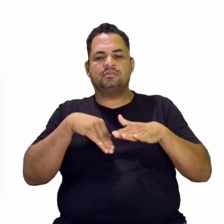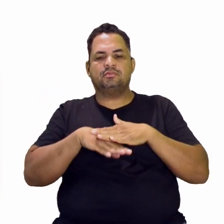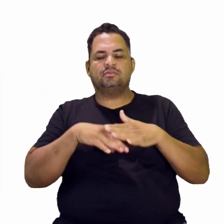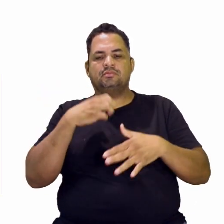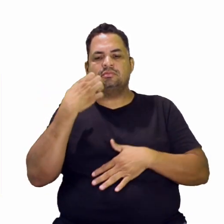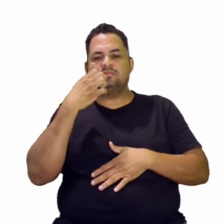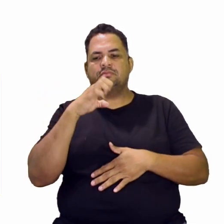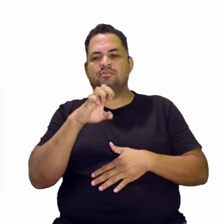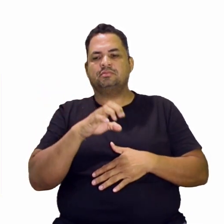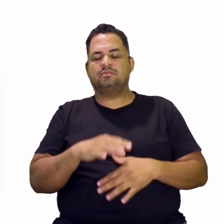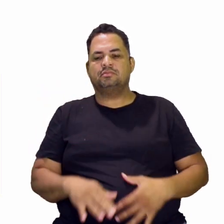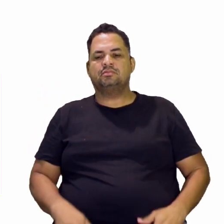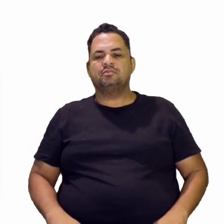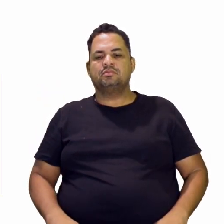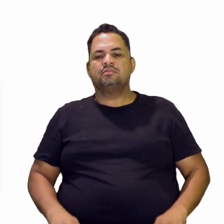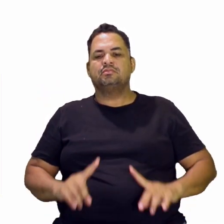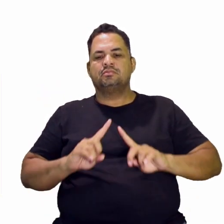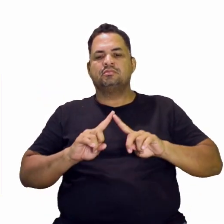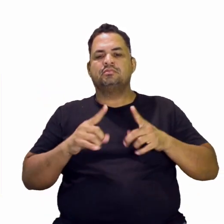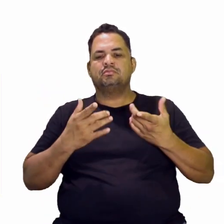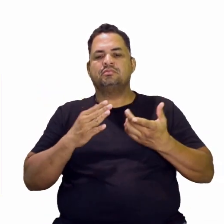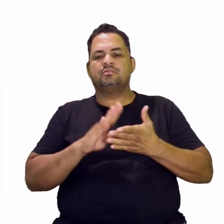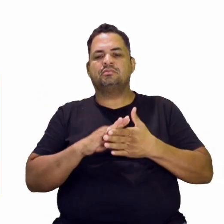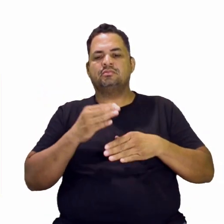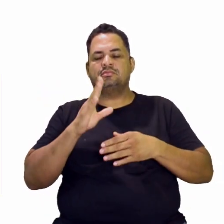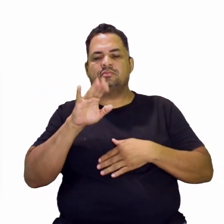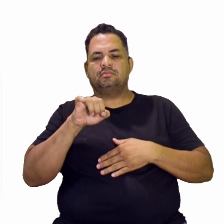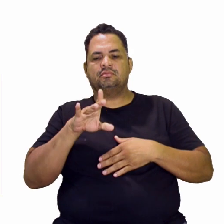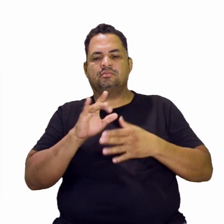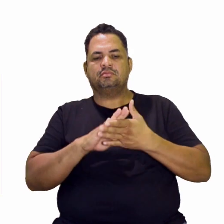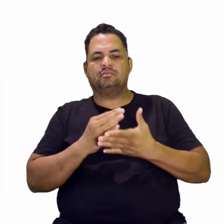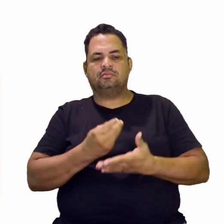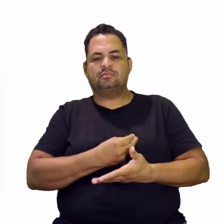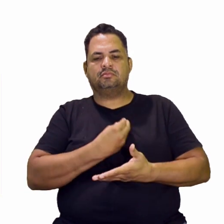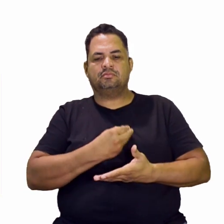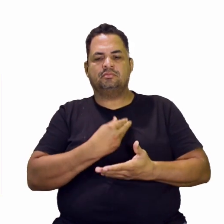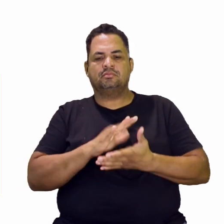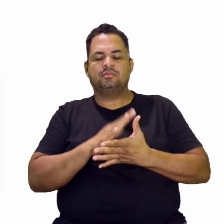de energia. Só que o amido vai estar presente nos